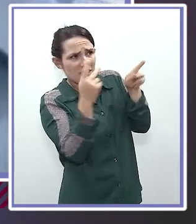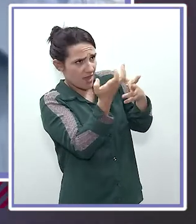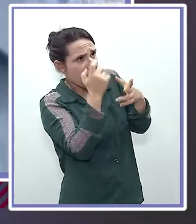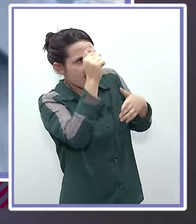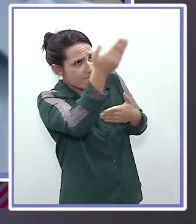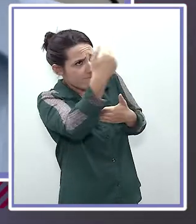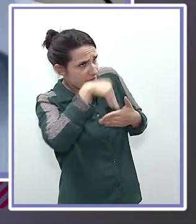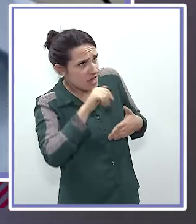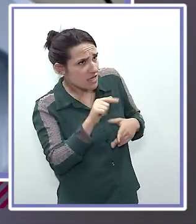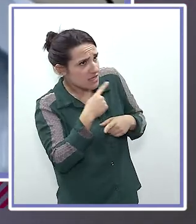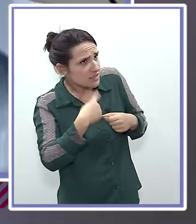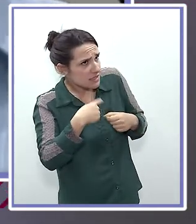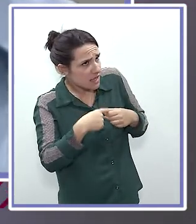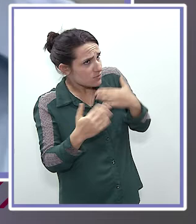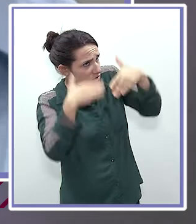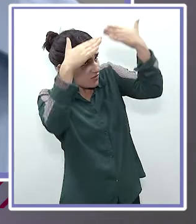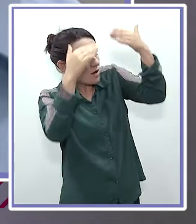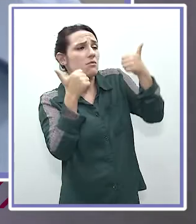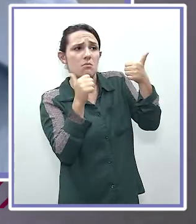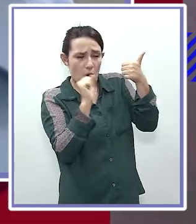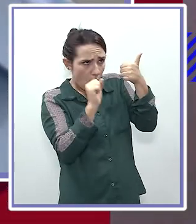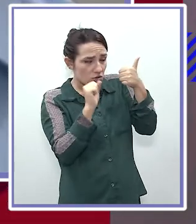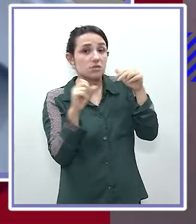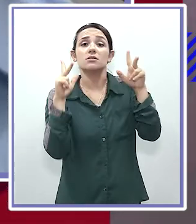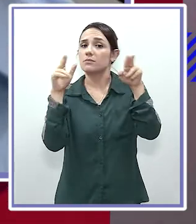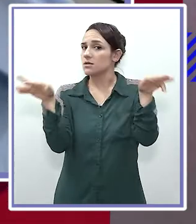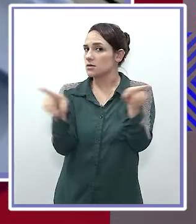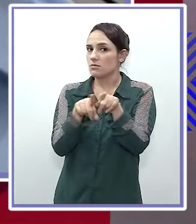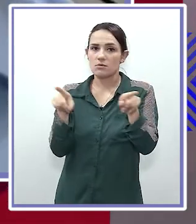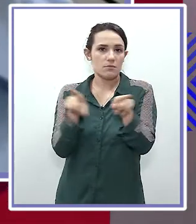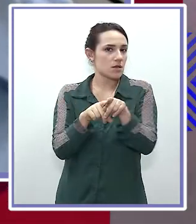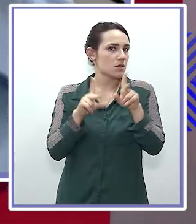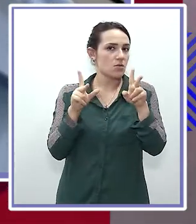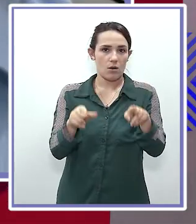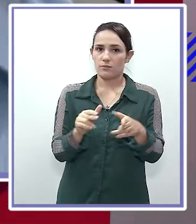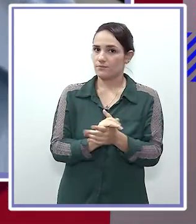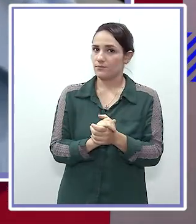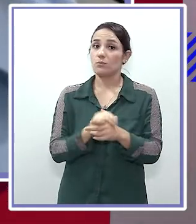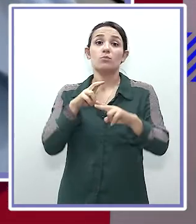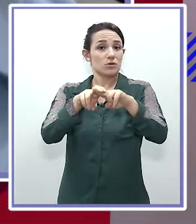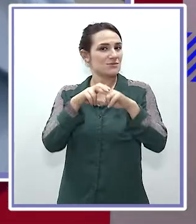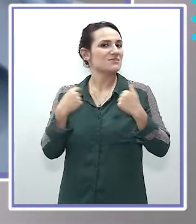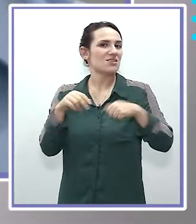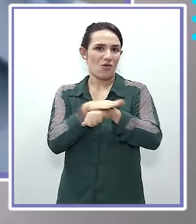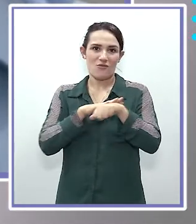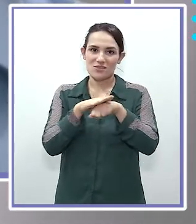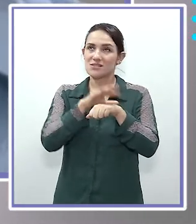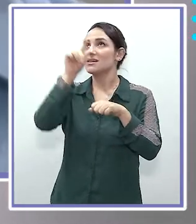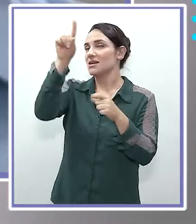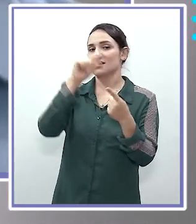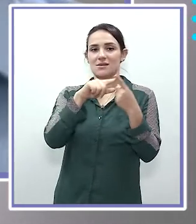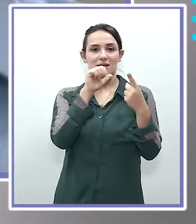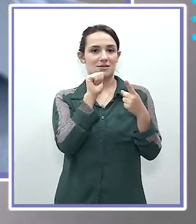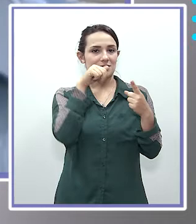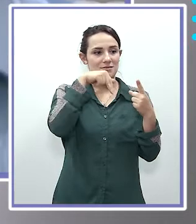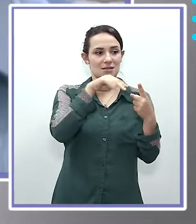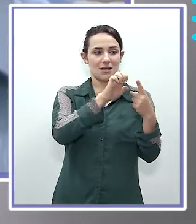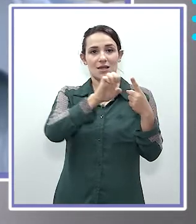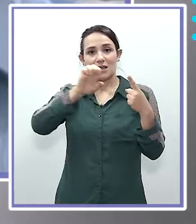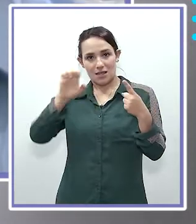depois, o planejamento com o sistema elétrico vai se dar através da interligação que vai ser feita dialogando com a ANEEL, com a ANS,